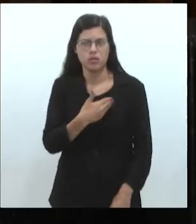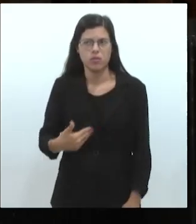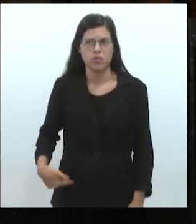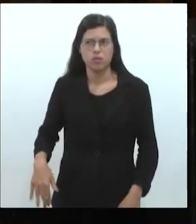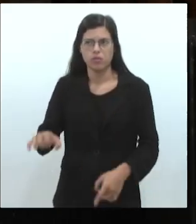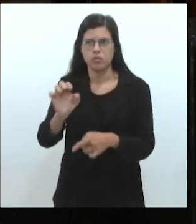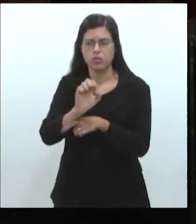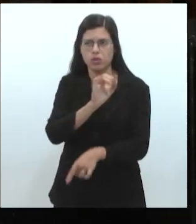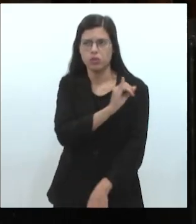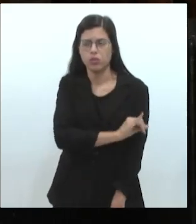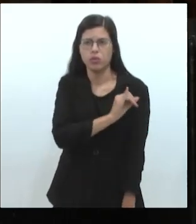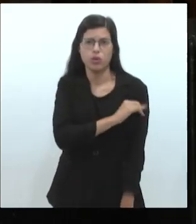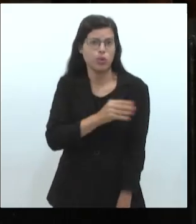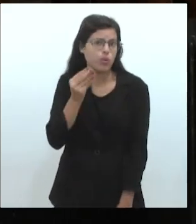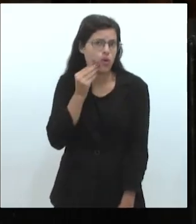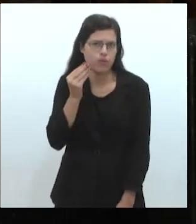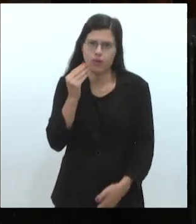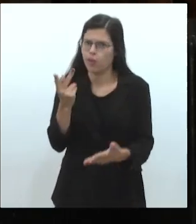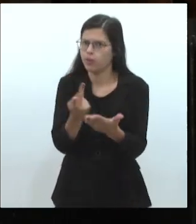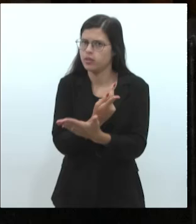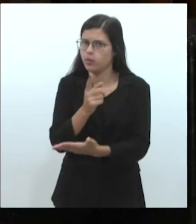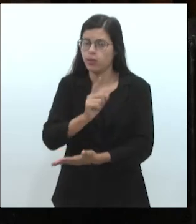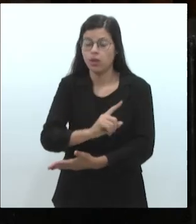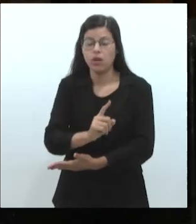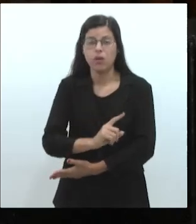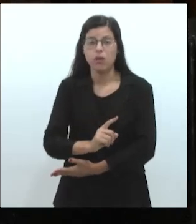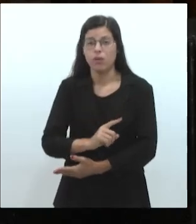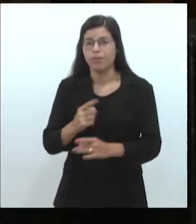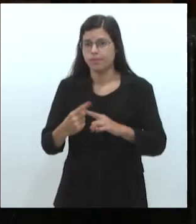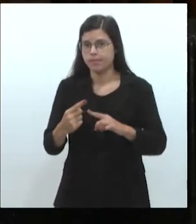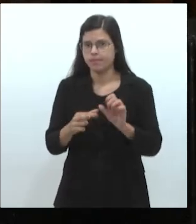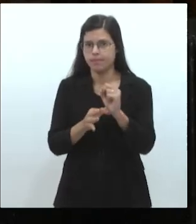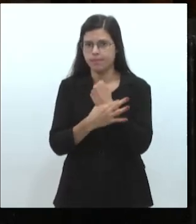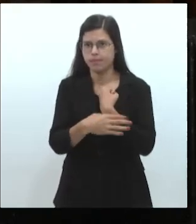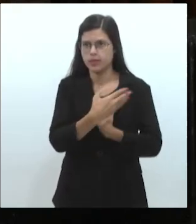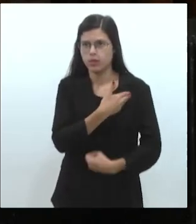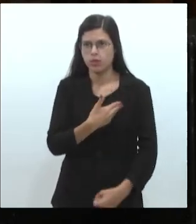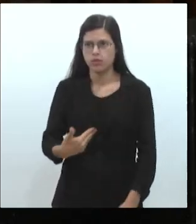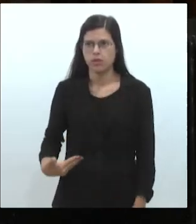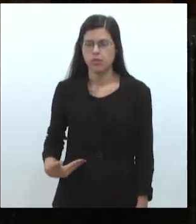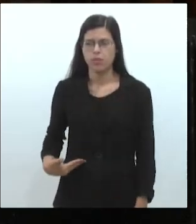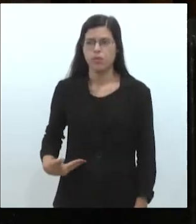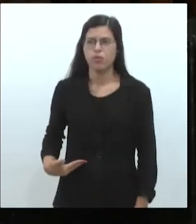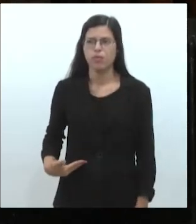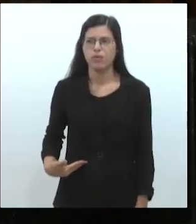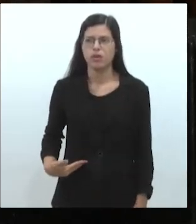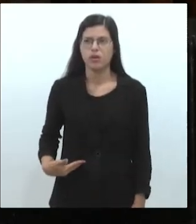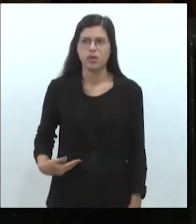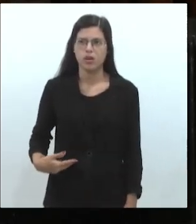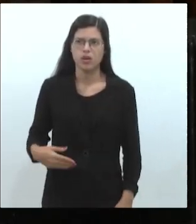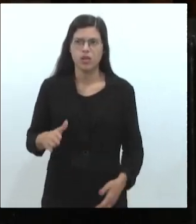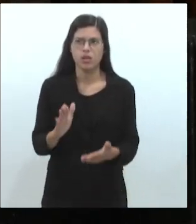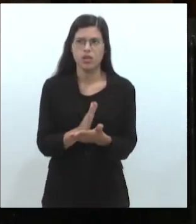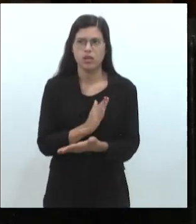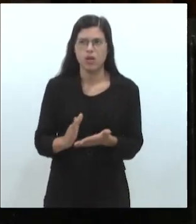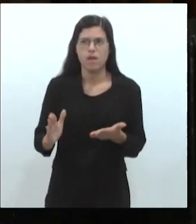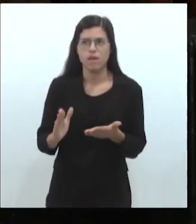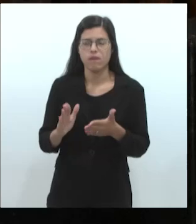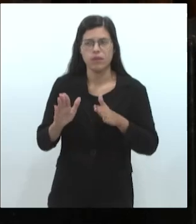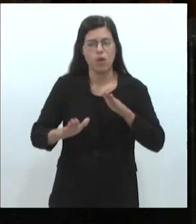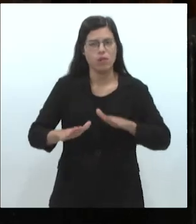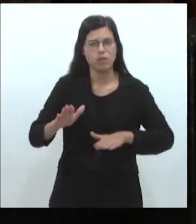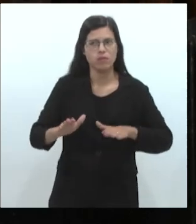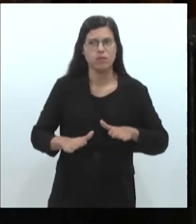Janeiro, e obviamente isso não aconteceu, porque segurança pública, talvez tenha o dado que a taxa de homicídio por 100 mil habitantes seja